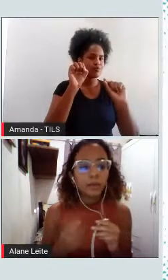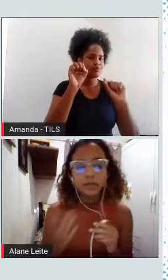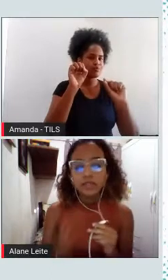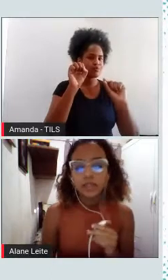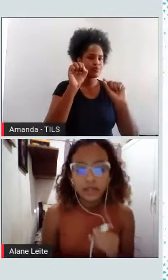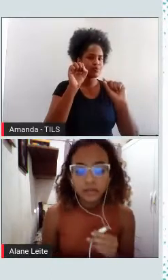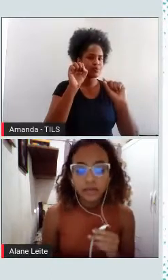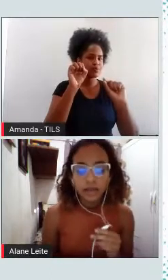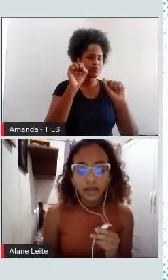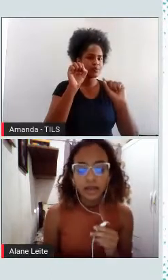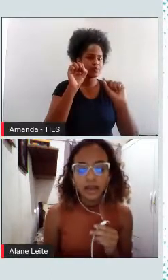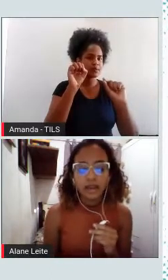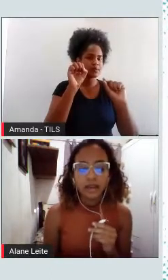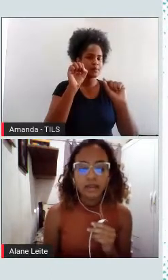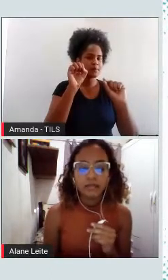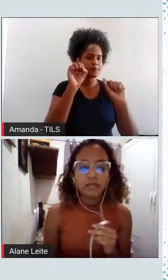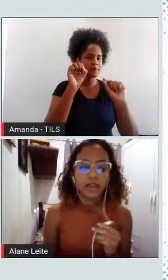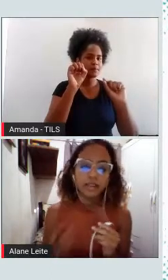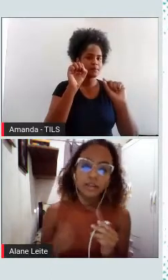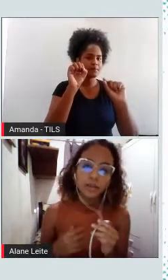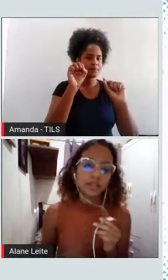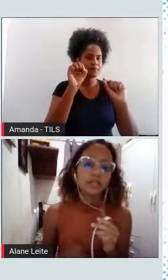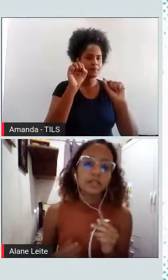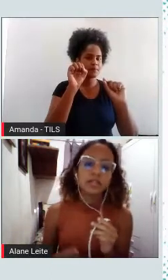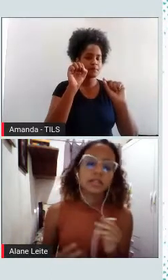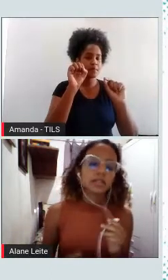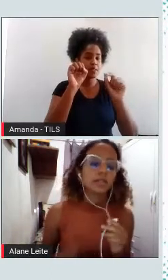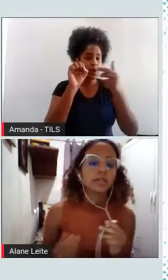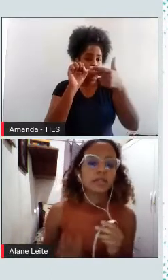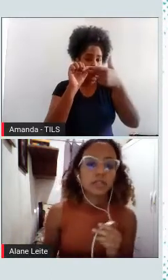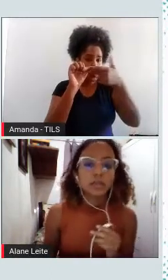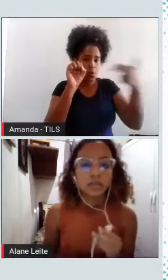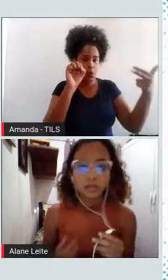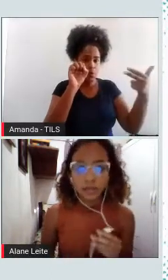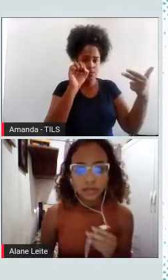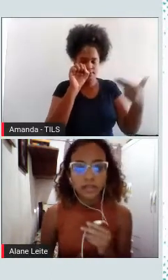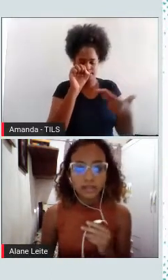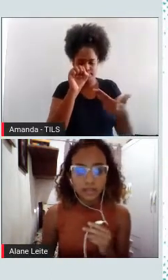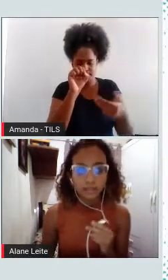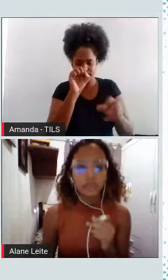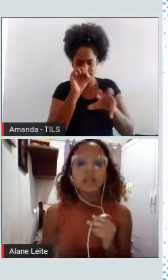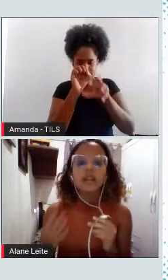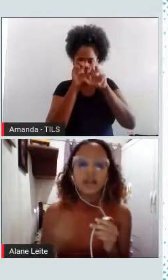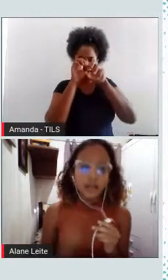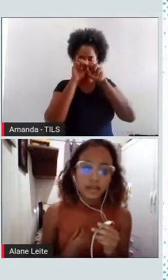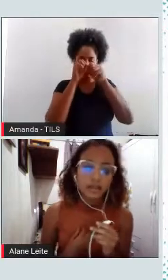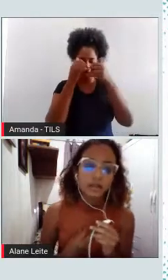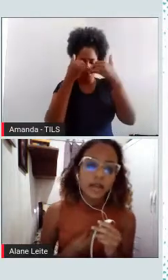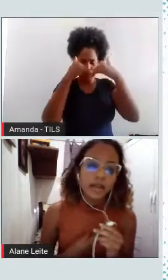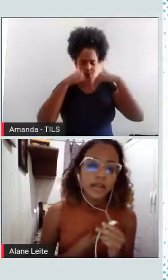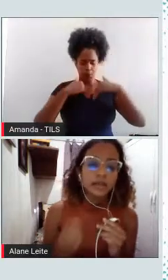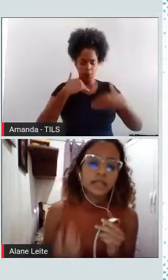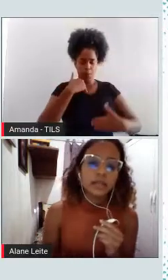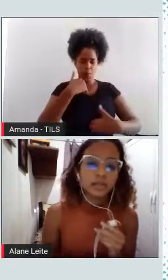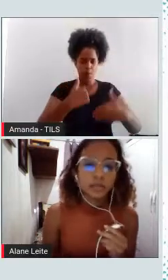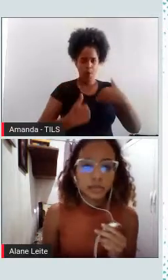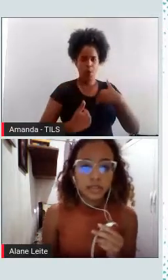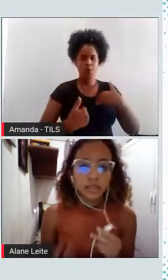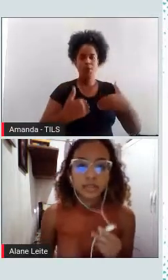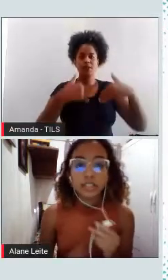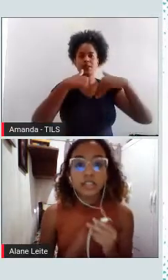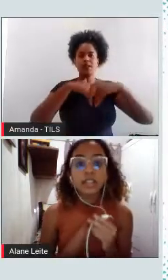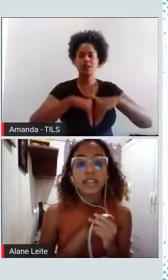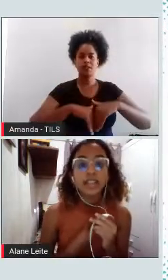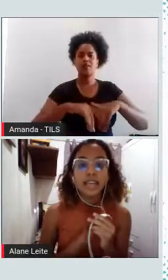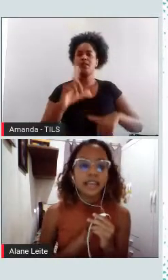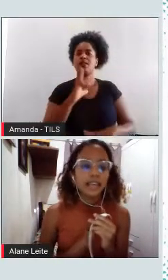tá propiciando vários processos de transformações químicas no nosso organismo. Então, esse é um exemplo do